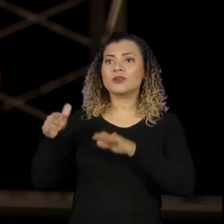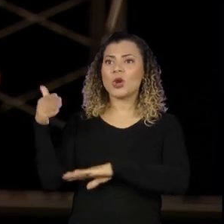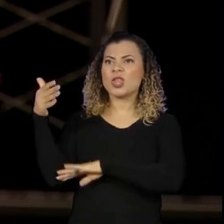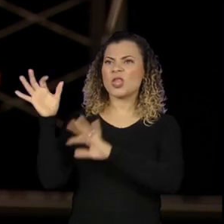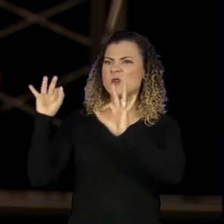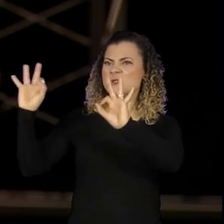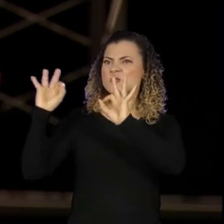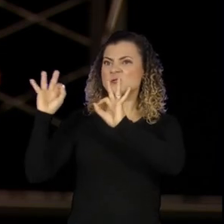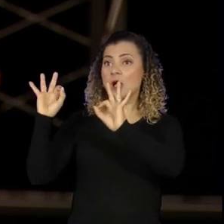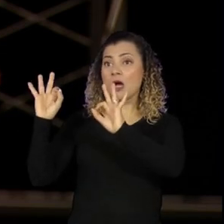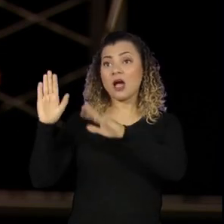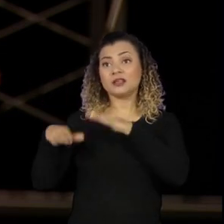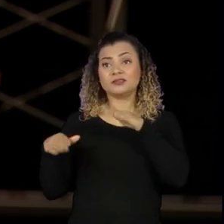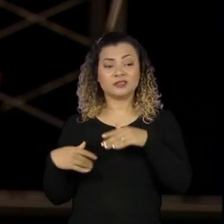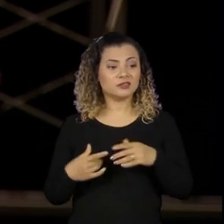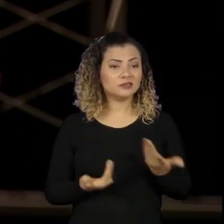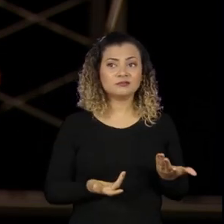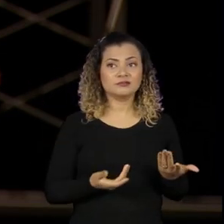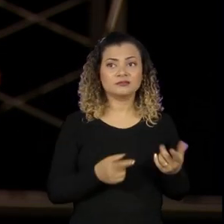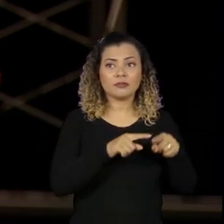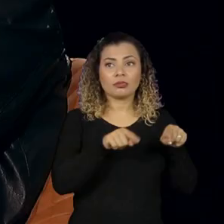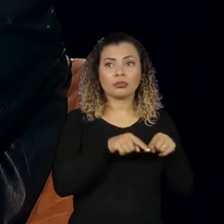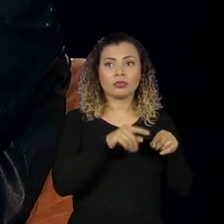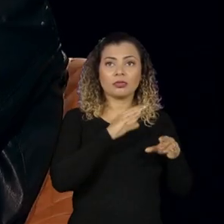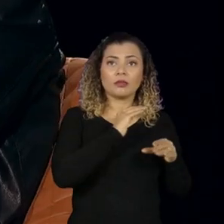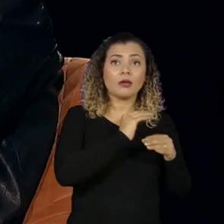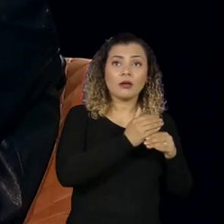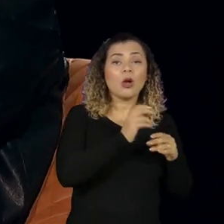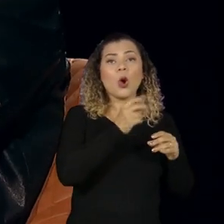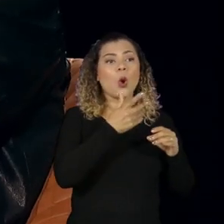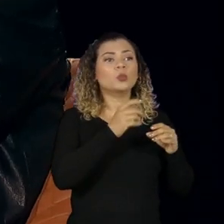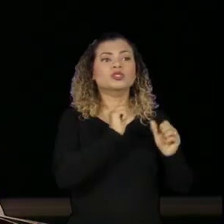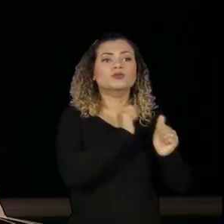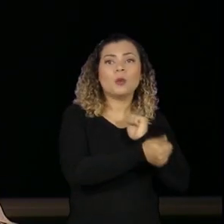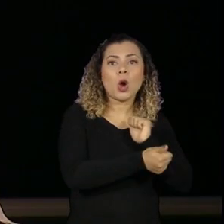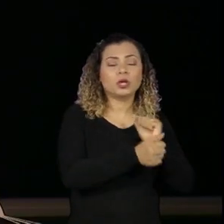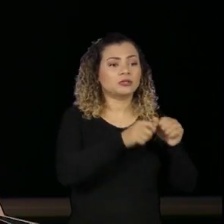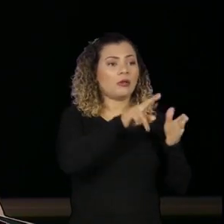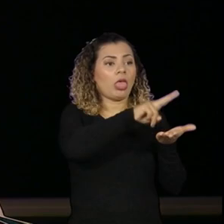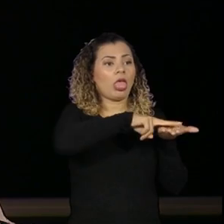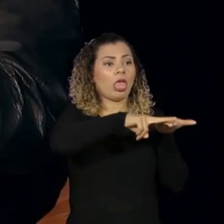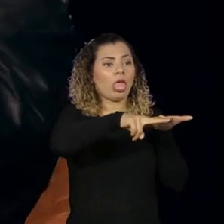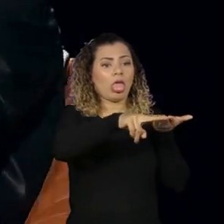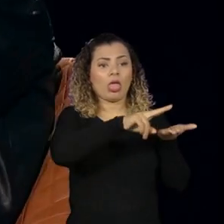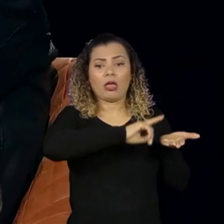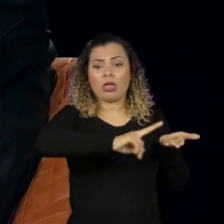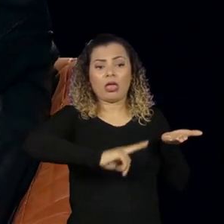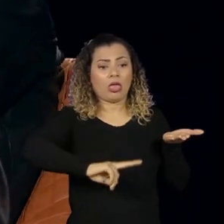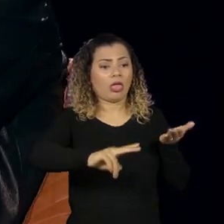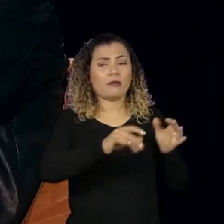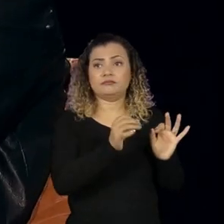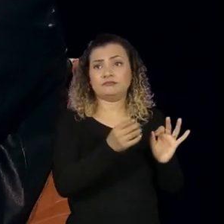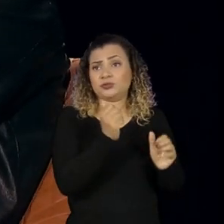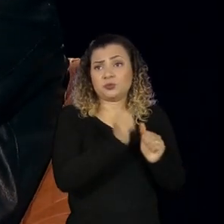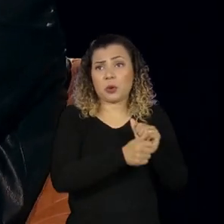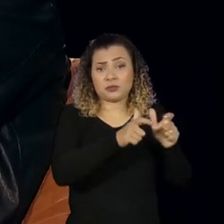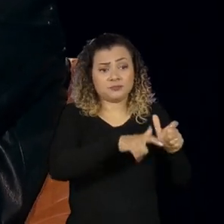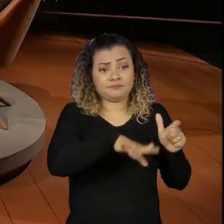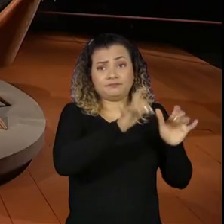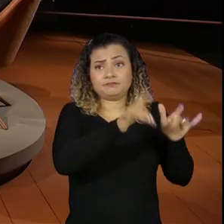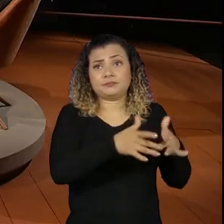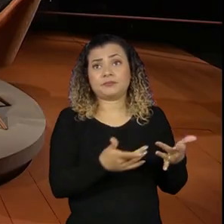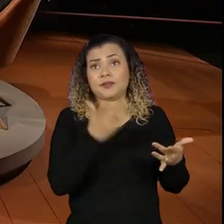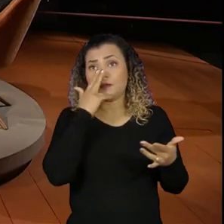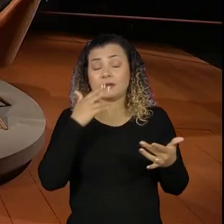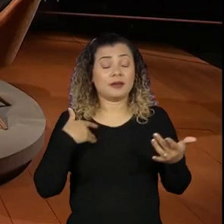uma noite, né? É. No outro dia você está num ginásio de esportes, no beliche, né? Fudido. Quer dizer, você vai do